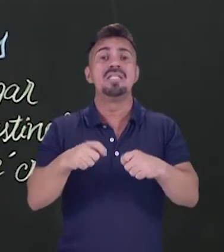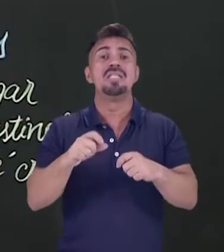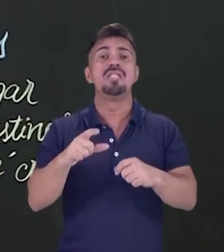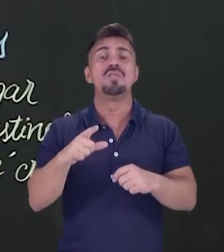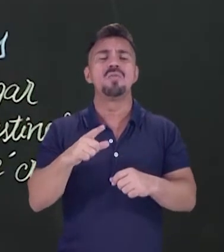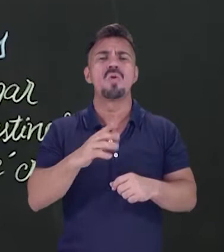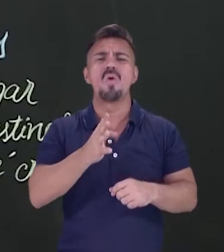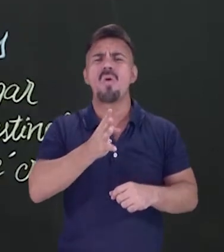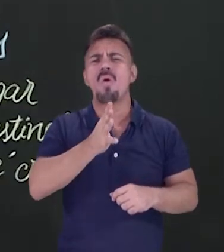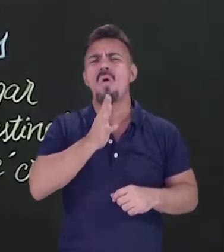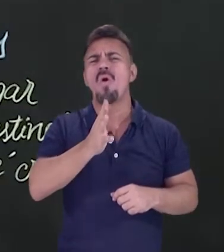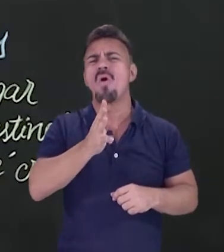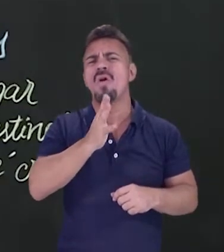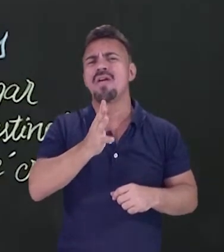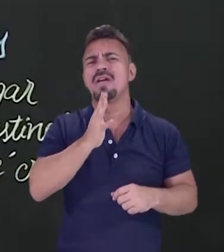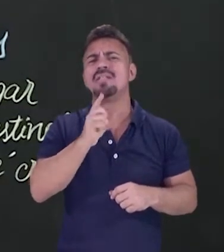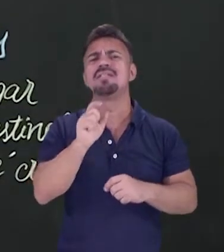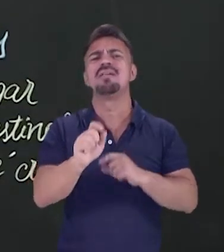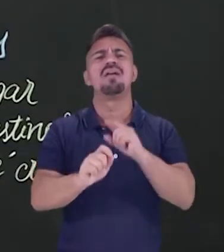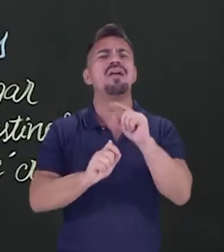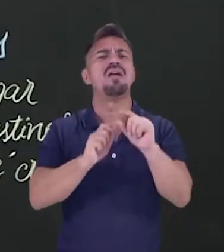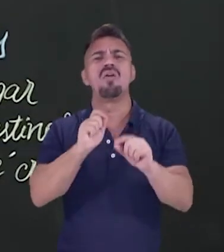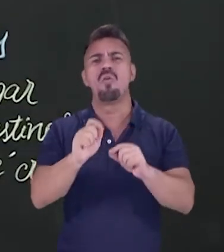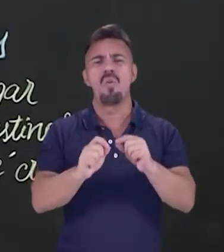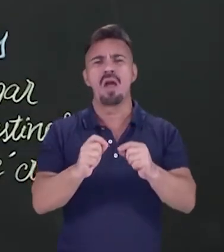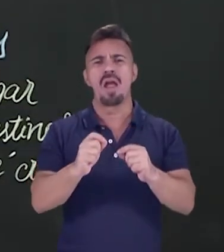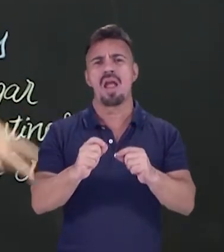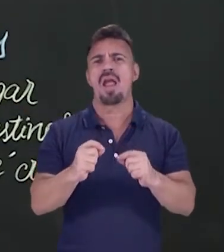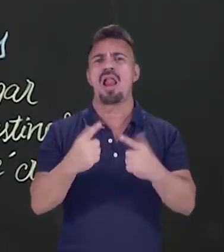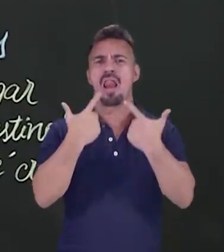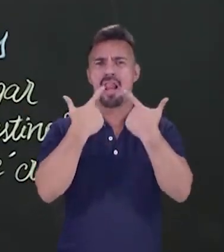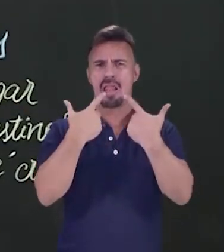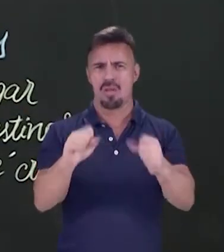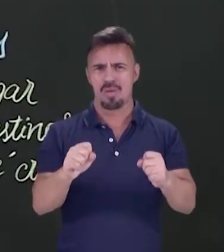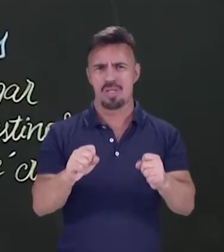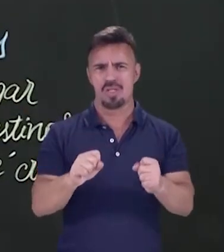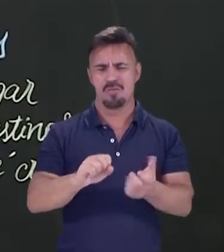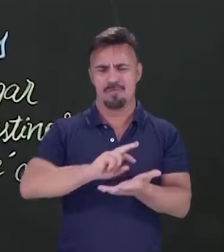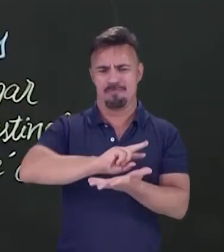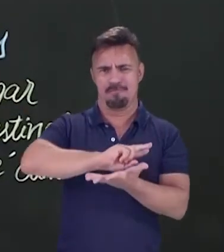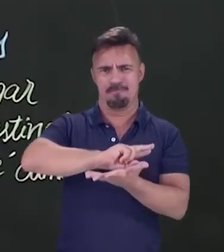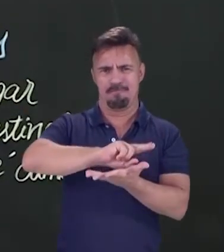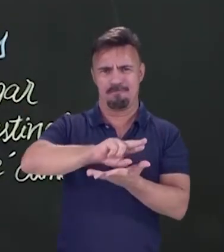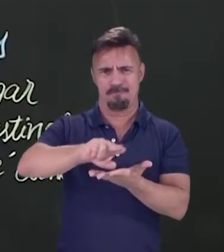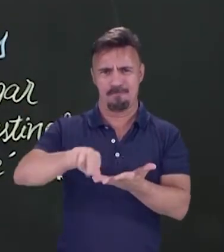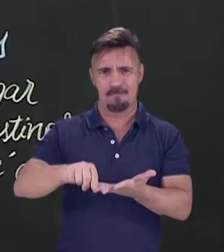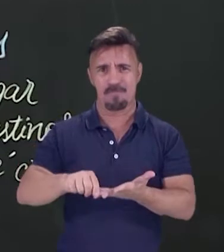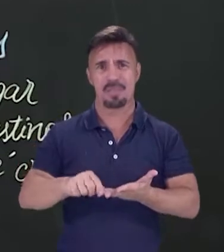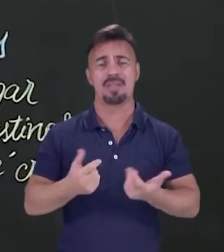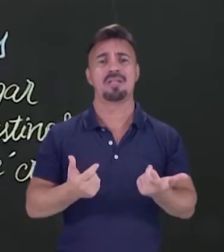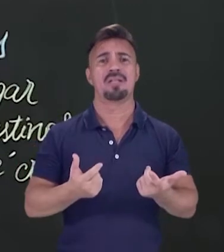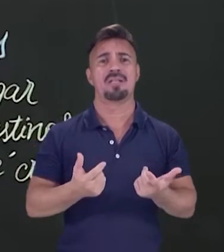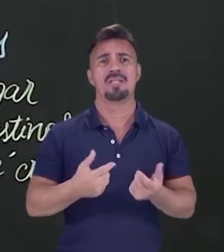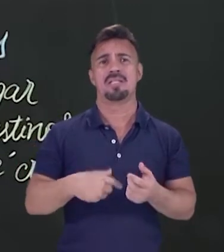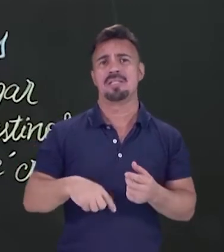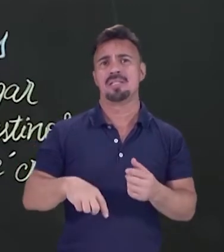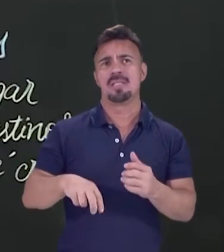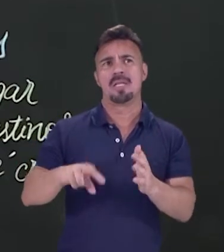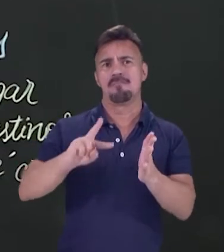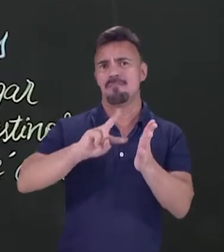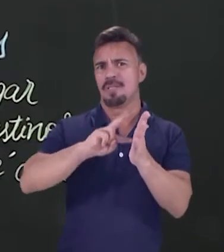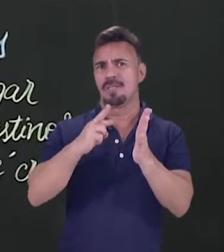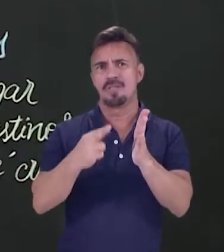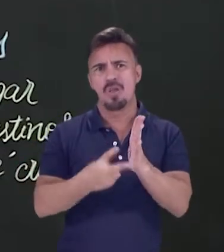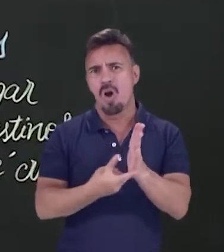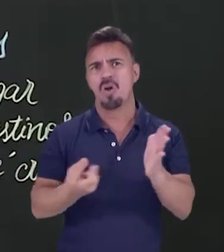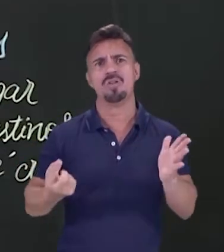um repertório, tanto um repertório linguístico, né? Preciso ter palavras variadas, eu preciso saber usar sinônimos, eu preciso saber